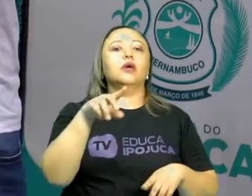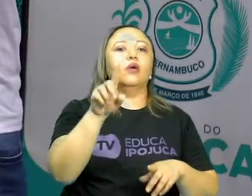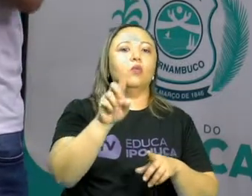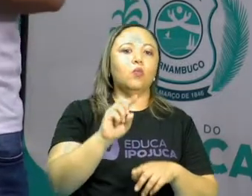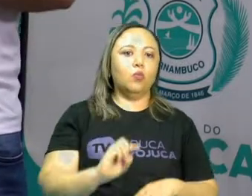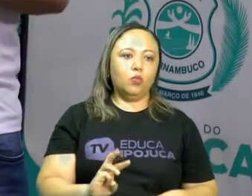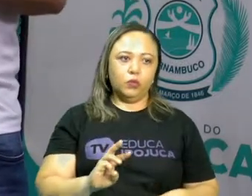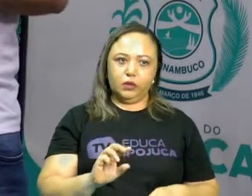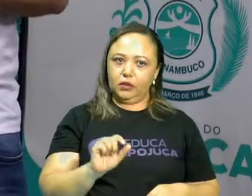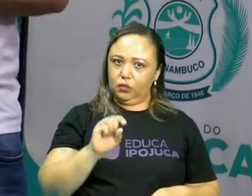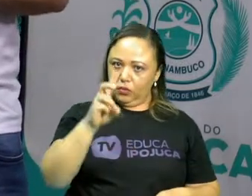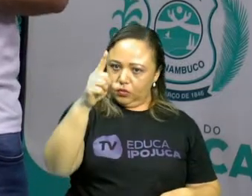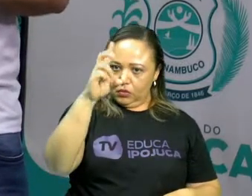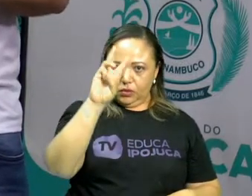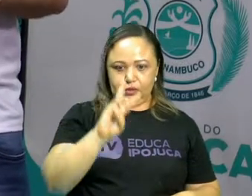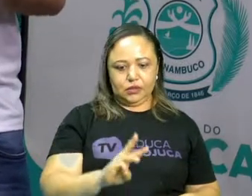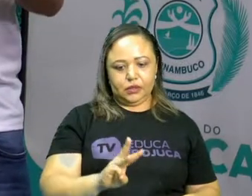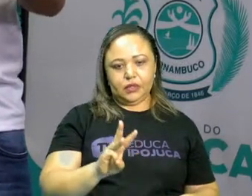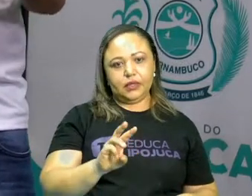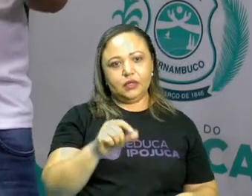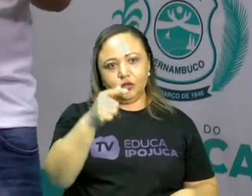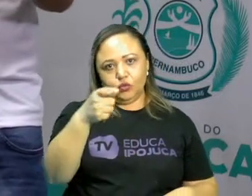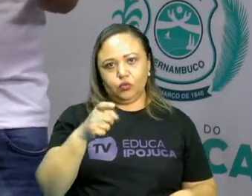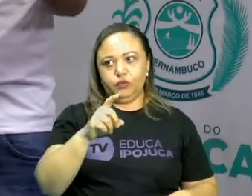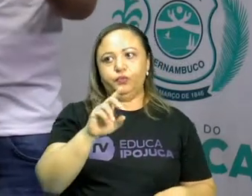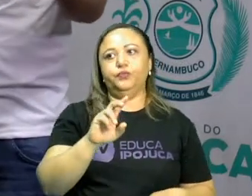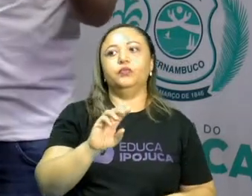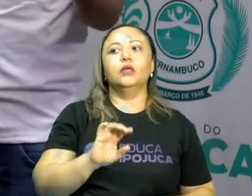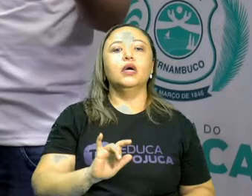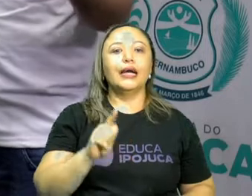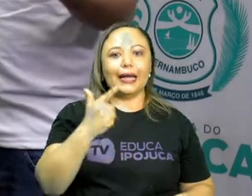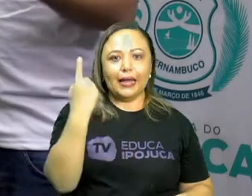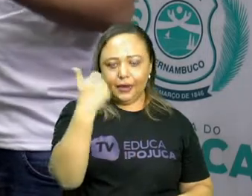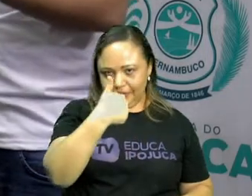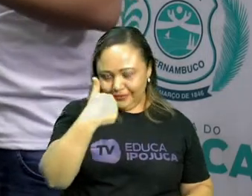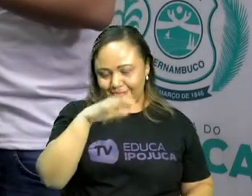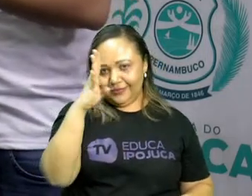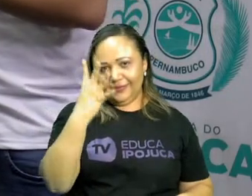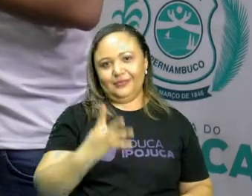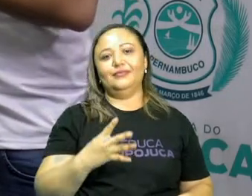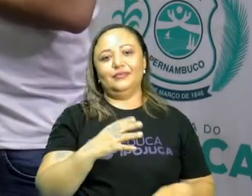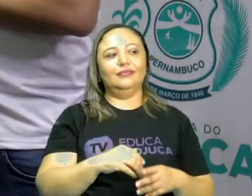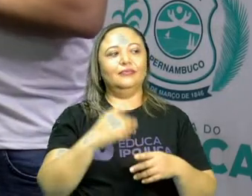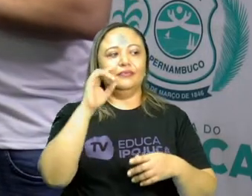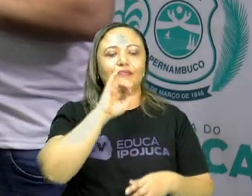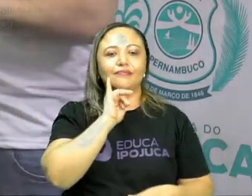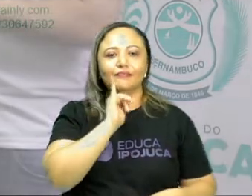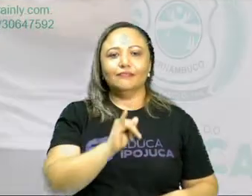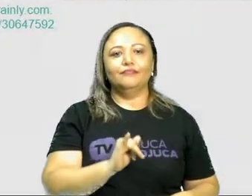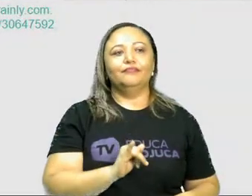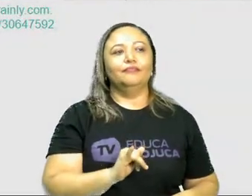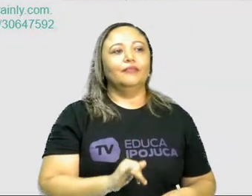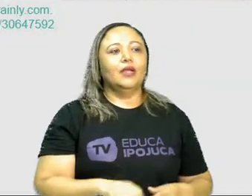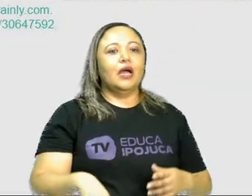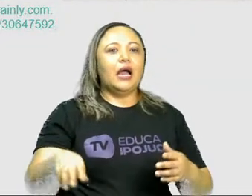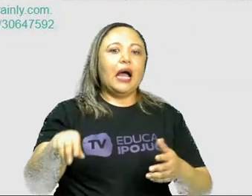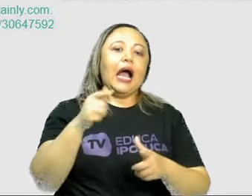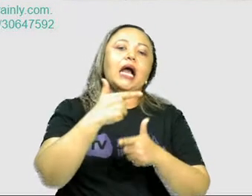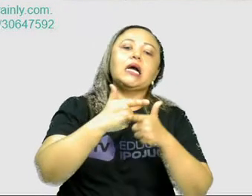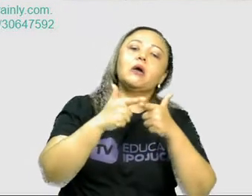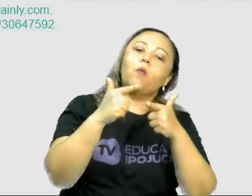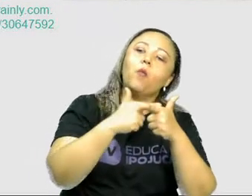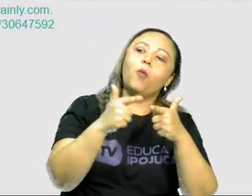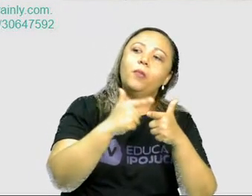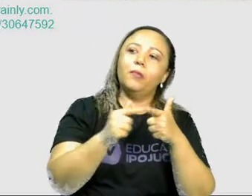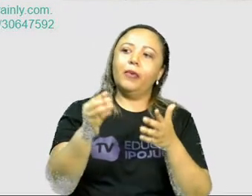absolutos vamos ver então como é que se deu a crise desse modelo de morder essa crise